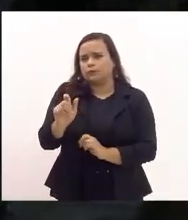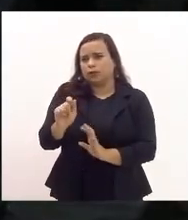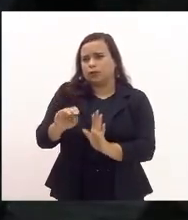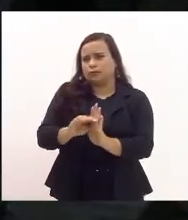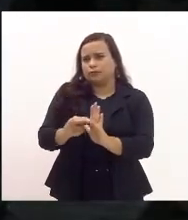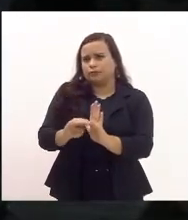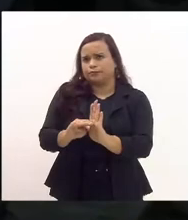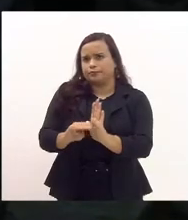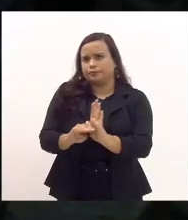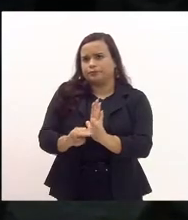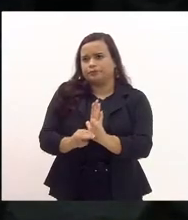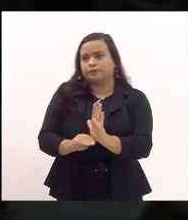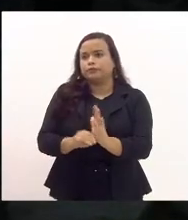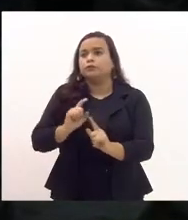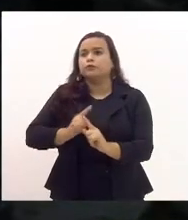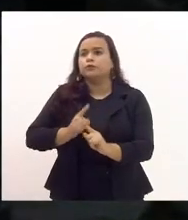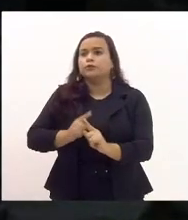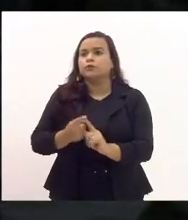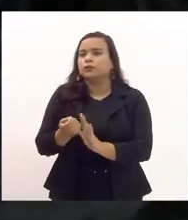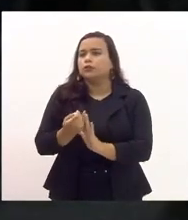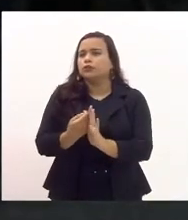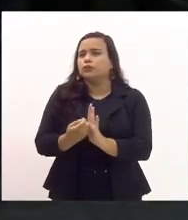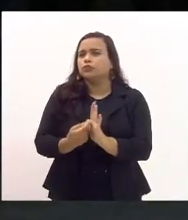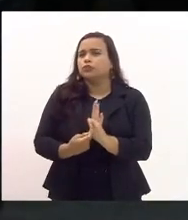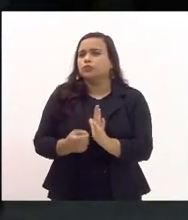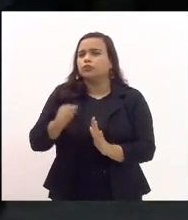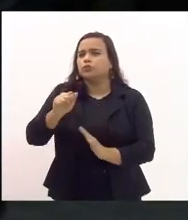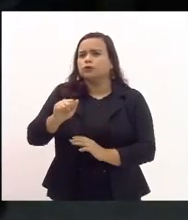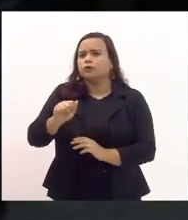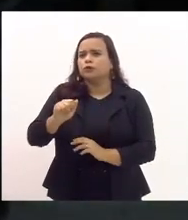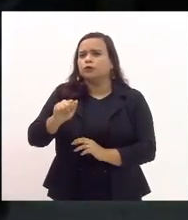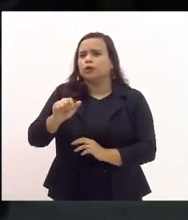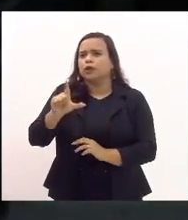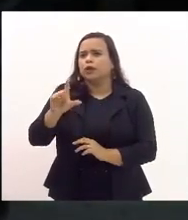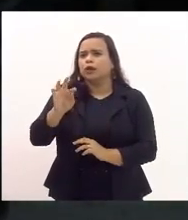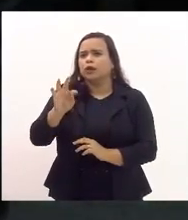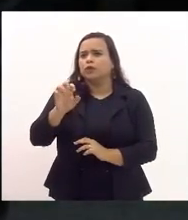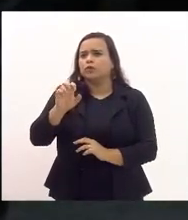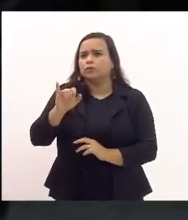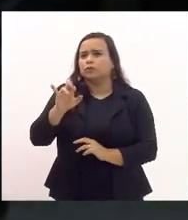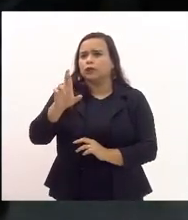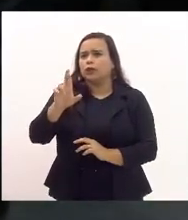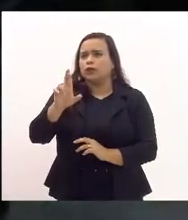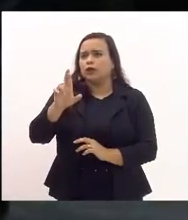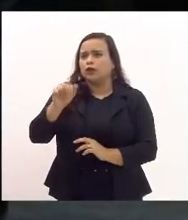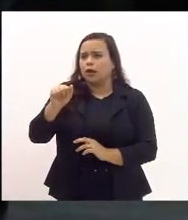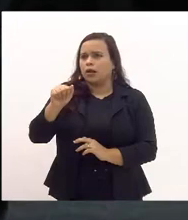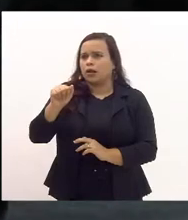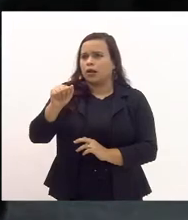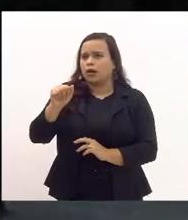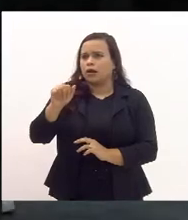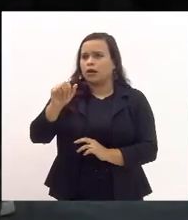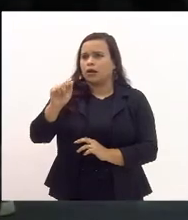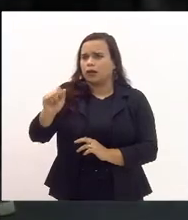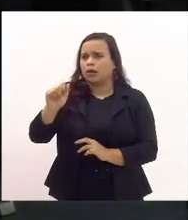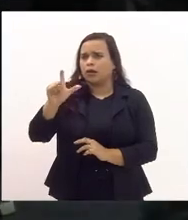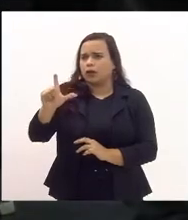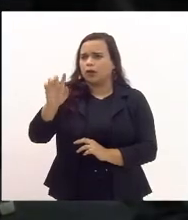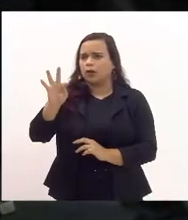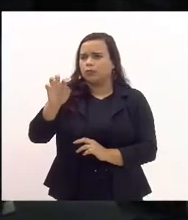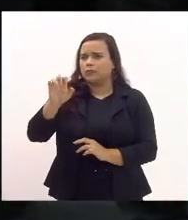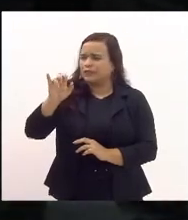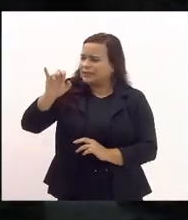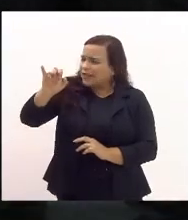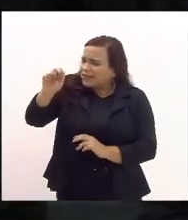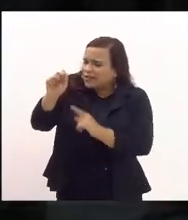é porque tá escrito altheia o artigo segundo a palavra correta é altera